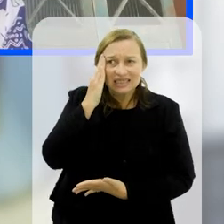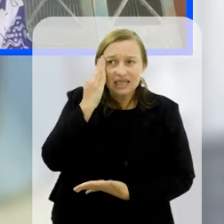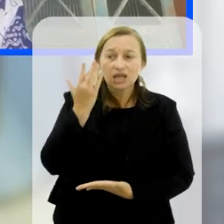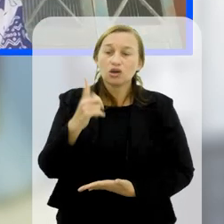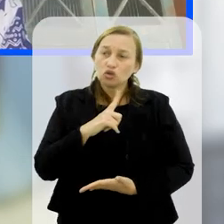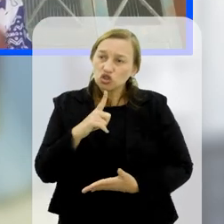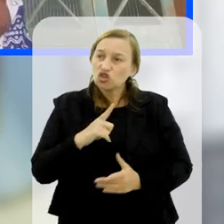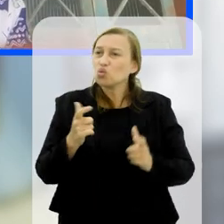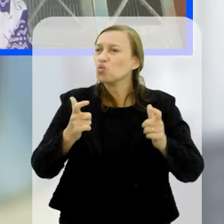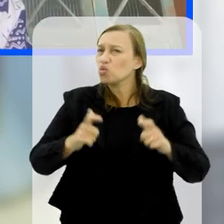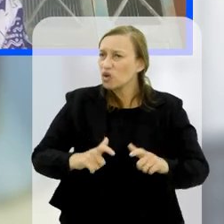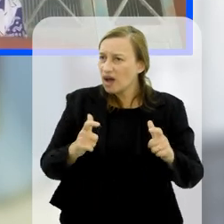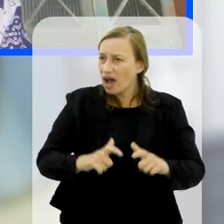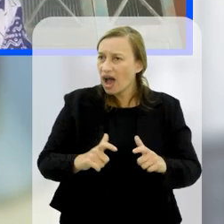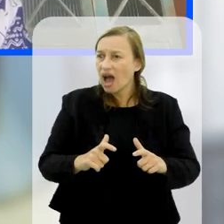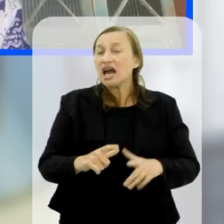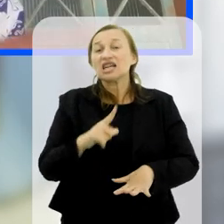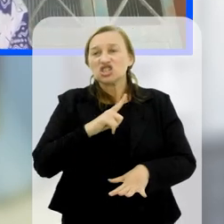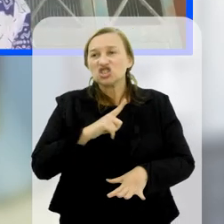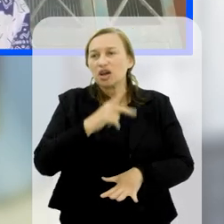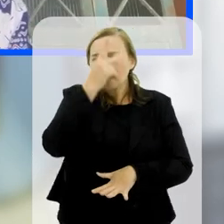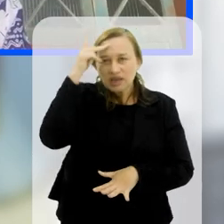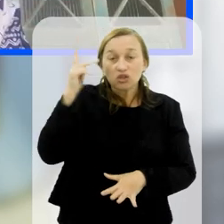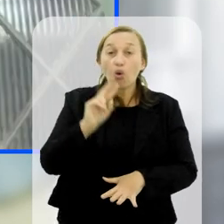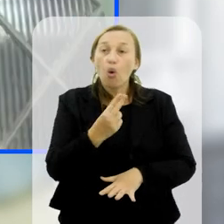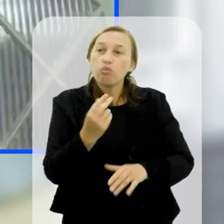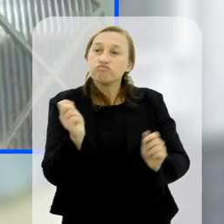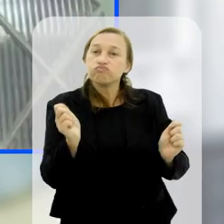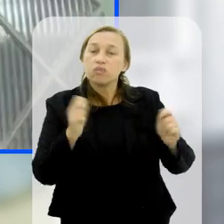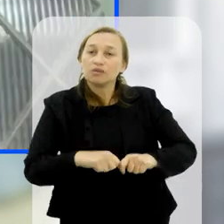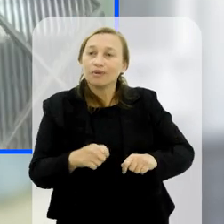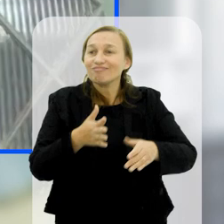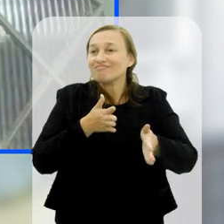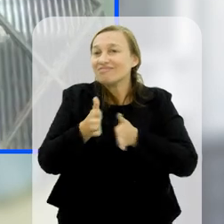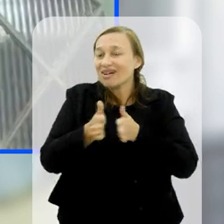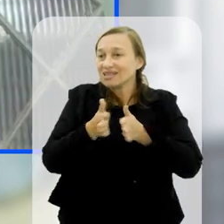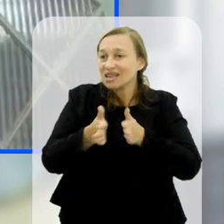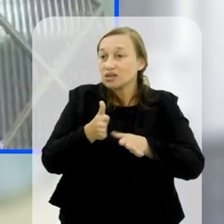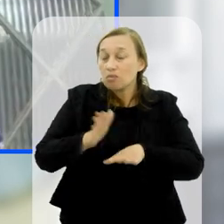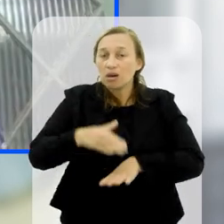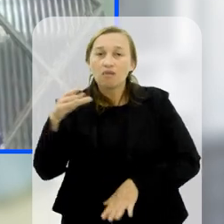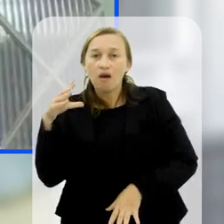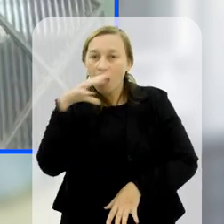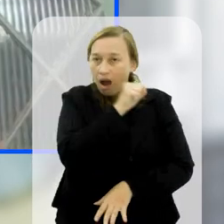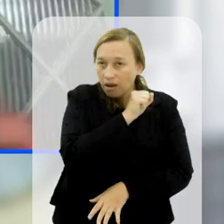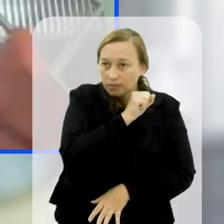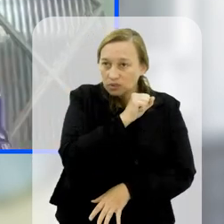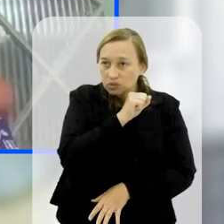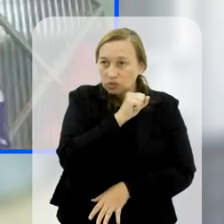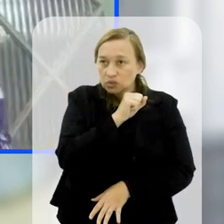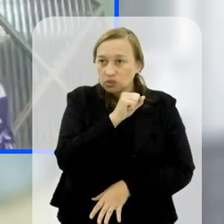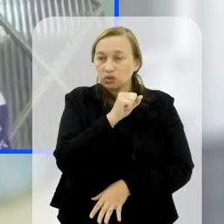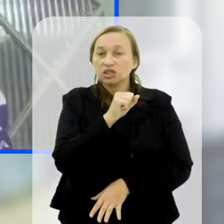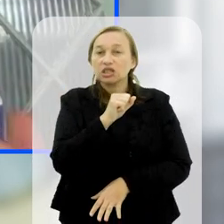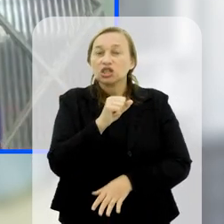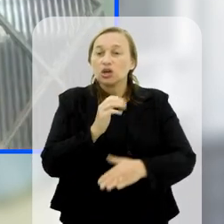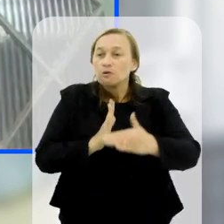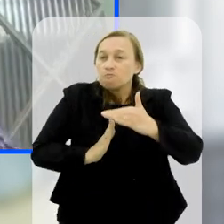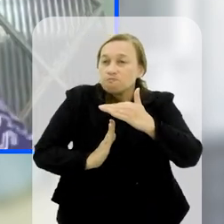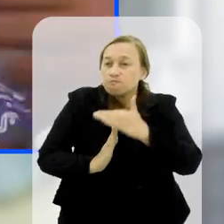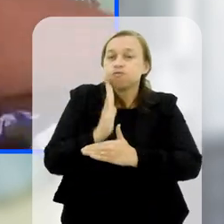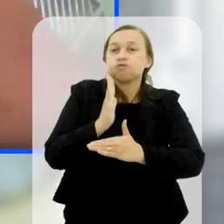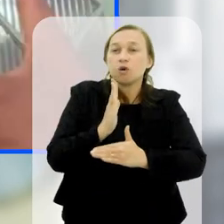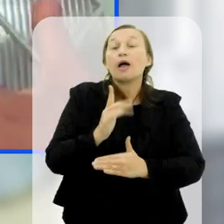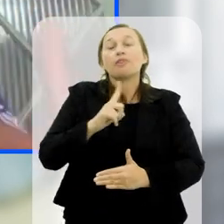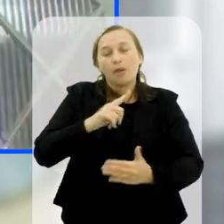eu tinha espaço, ou tinha pessoas, ou uma possibilidade de ter acesso mais rápido, né? Enfrentar todas essas barreiras,